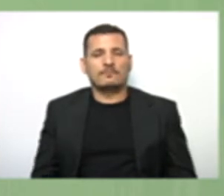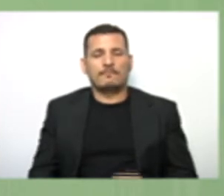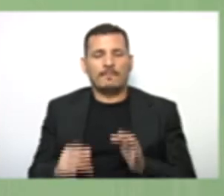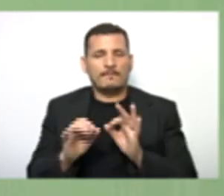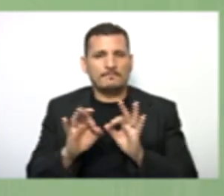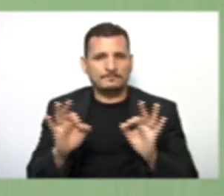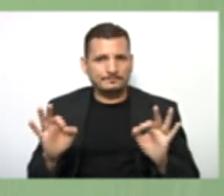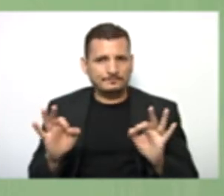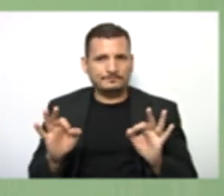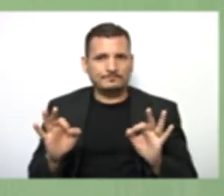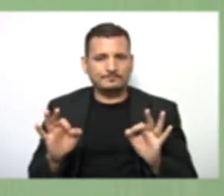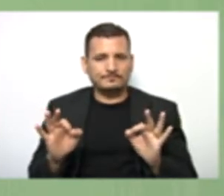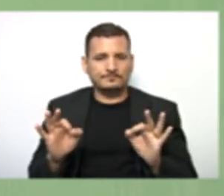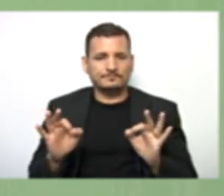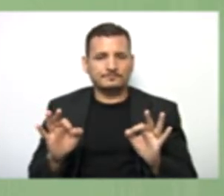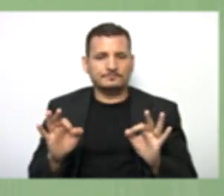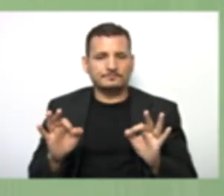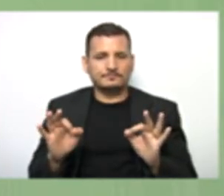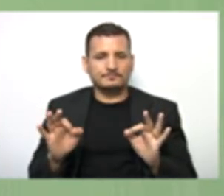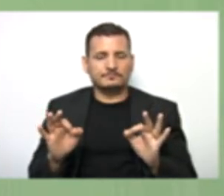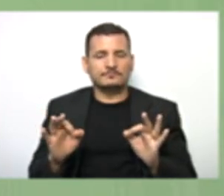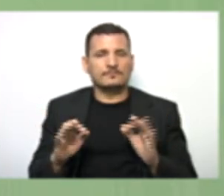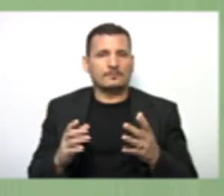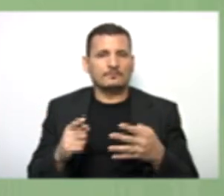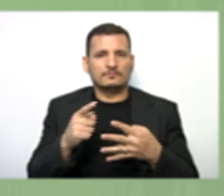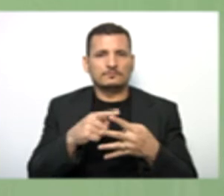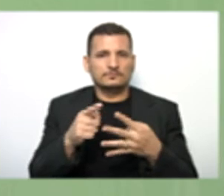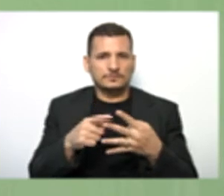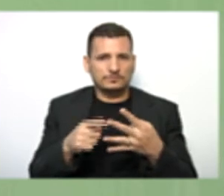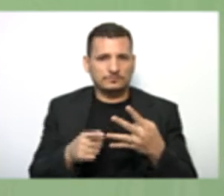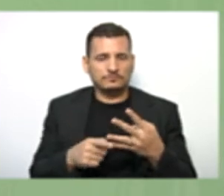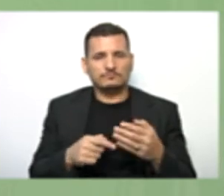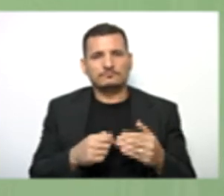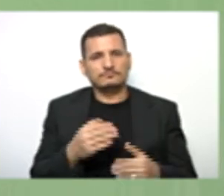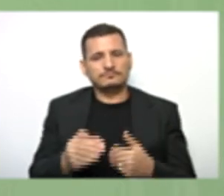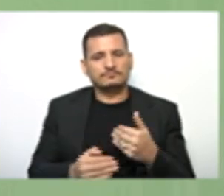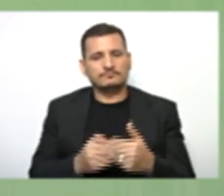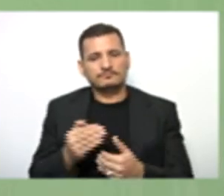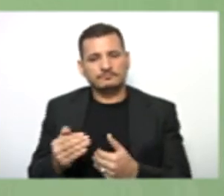essa é são os nossos tipos de processo, né?